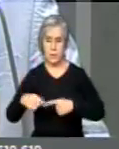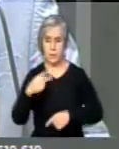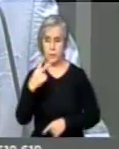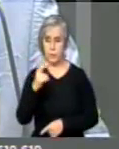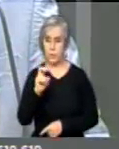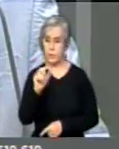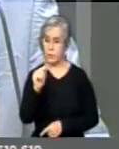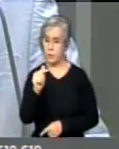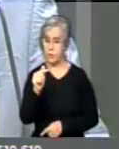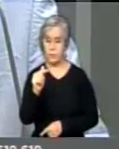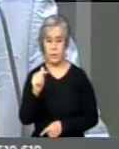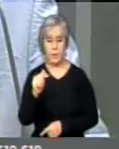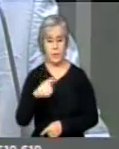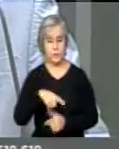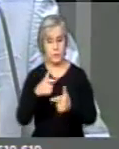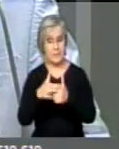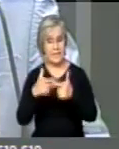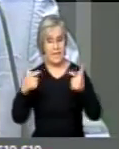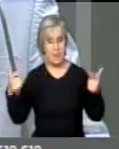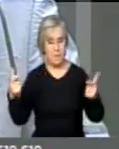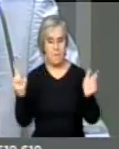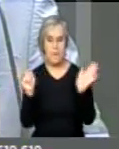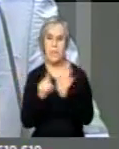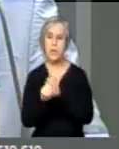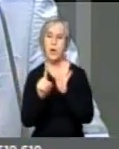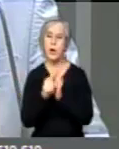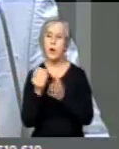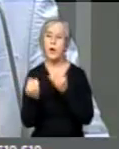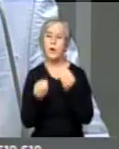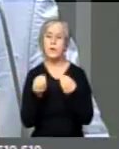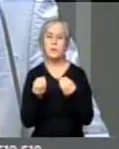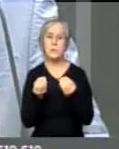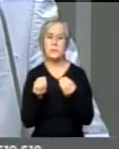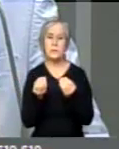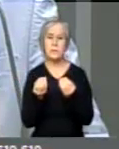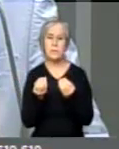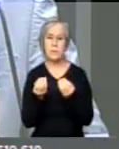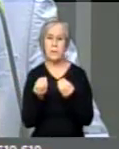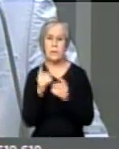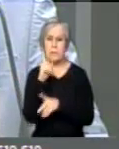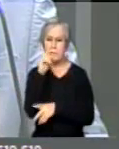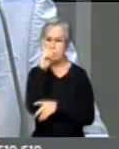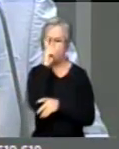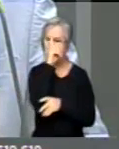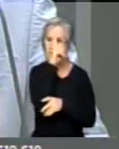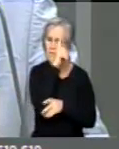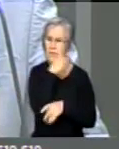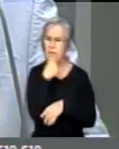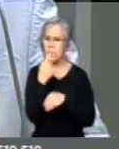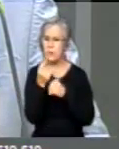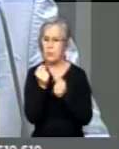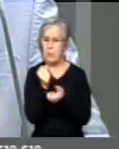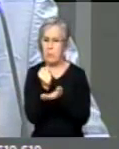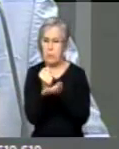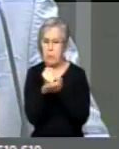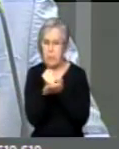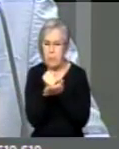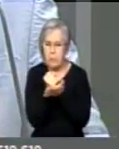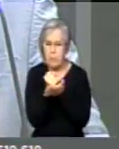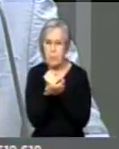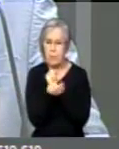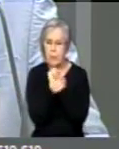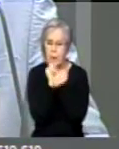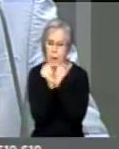grande argumento é o torniquete a que os estados estão submetidos,